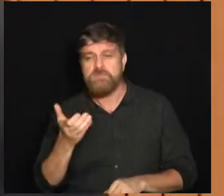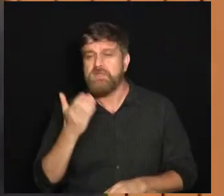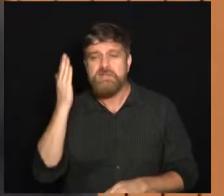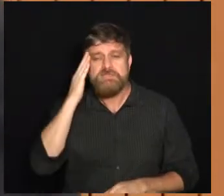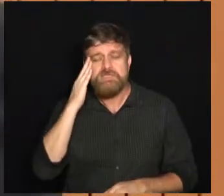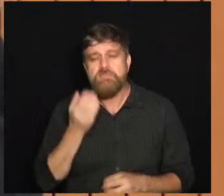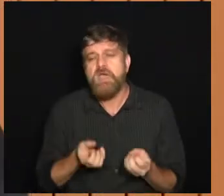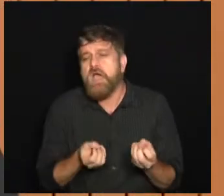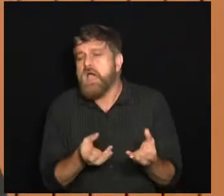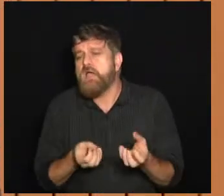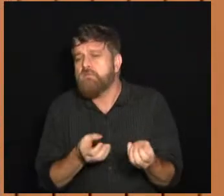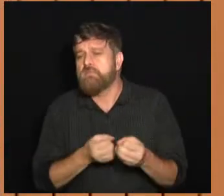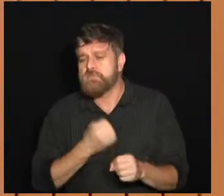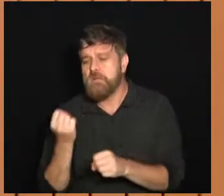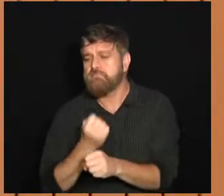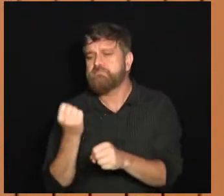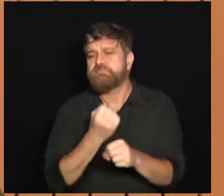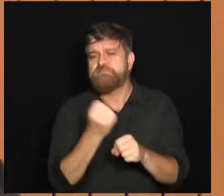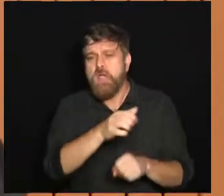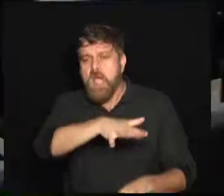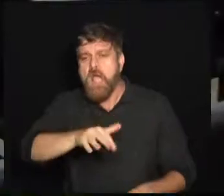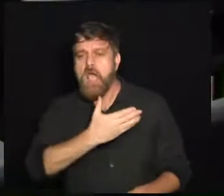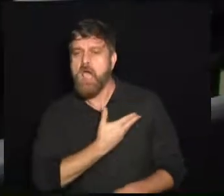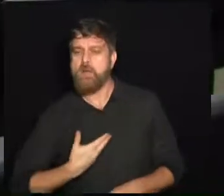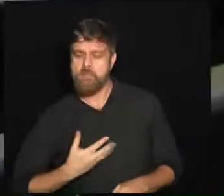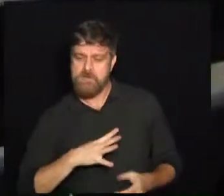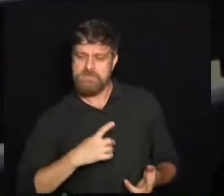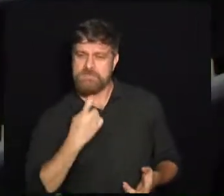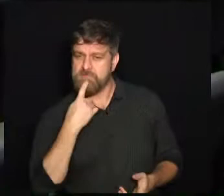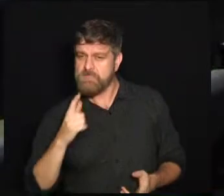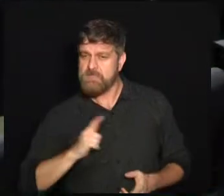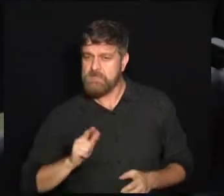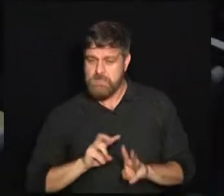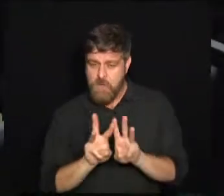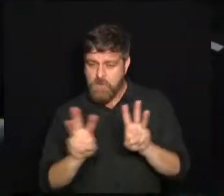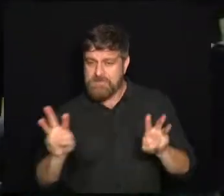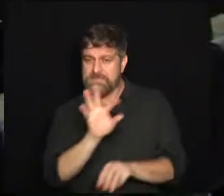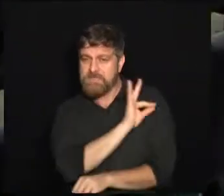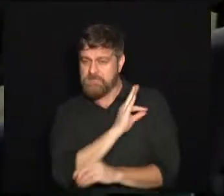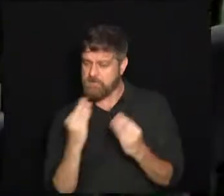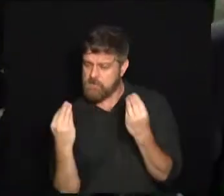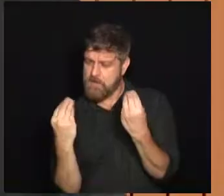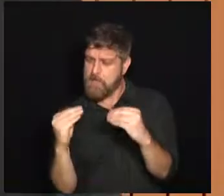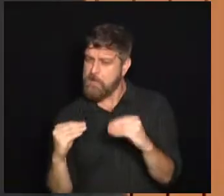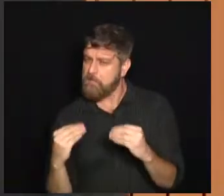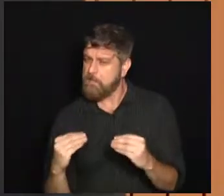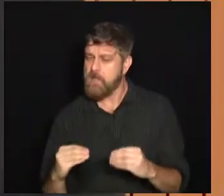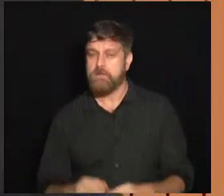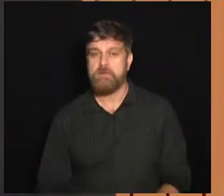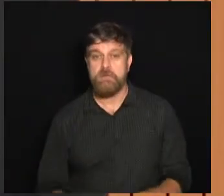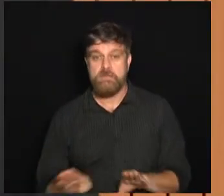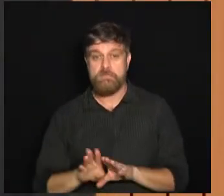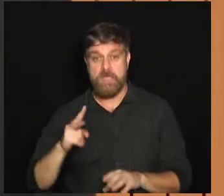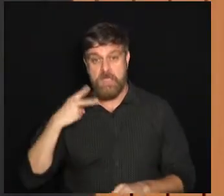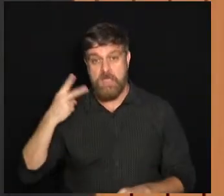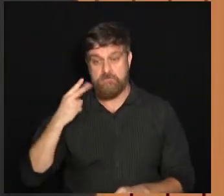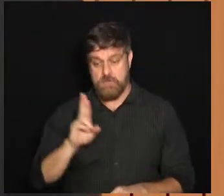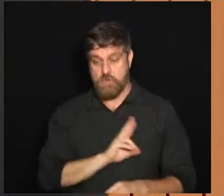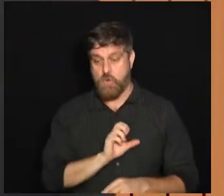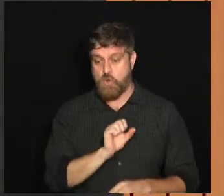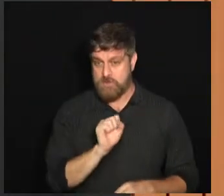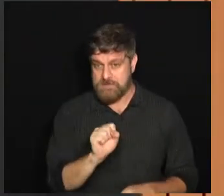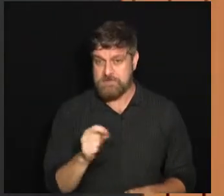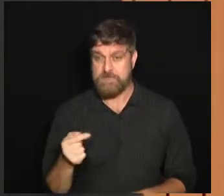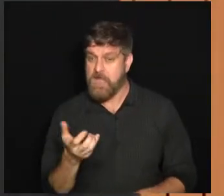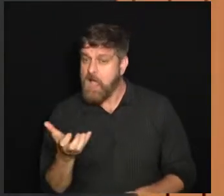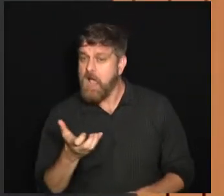às informações de obras públicas de Campinas por meio do site da Prefeitura. E vereador Luiz Rossini